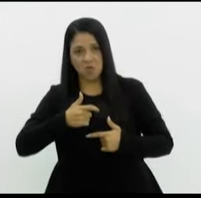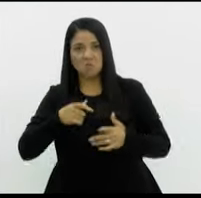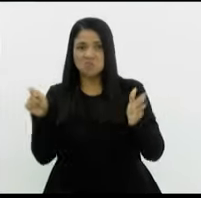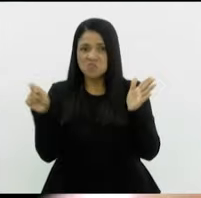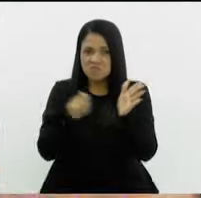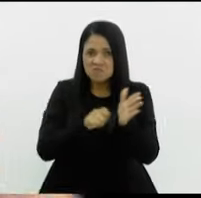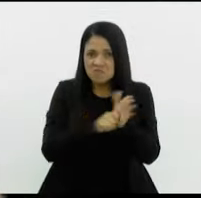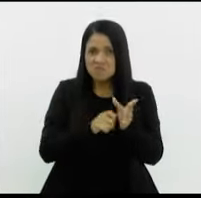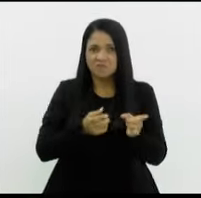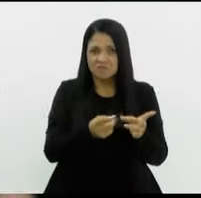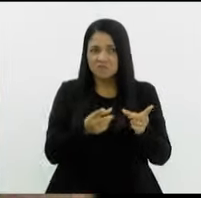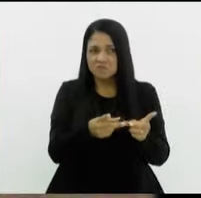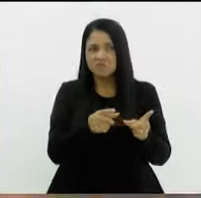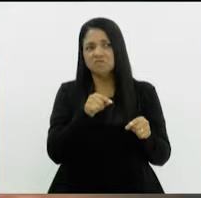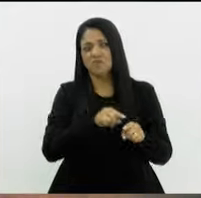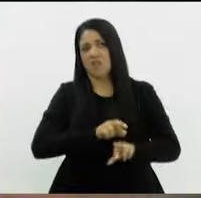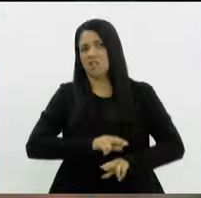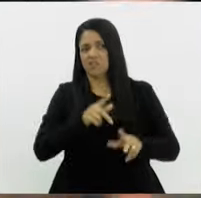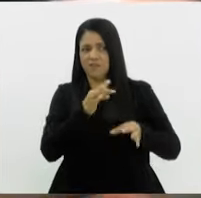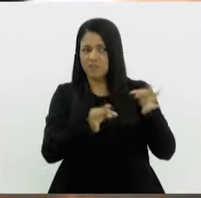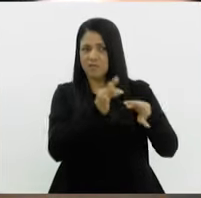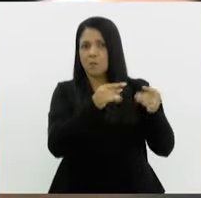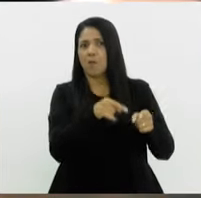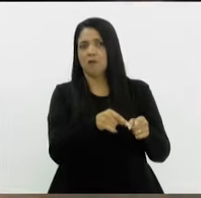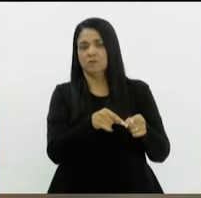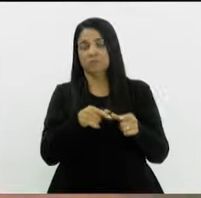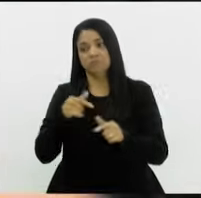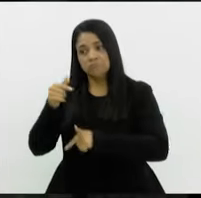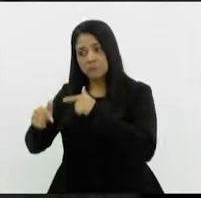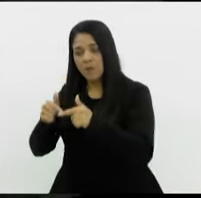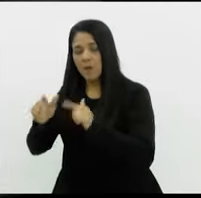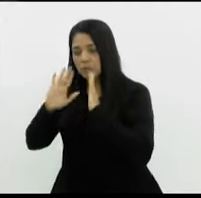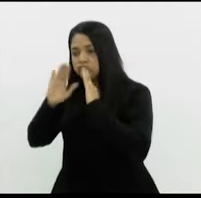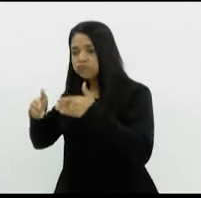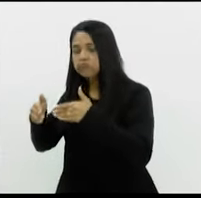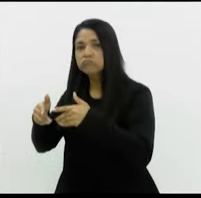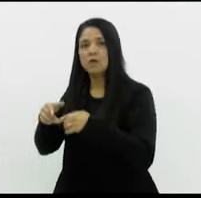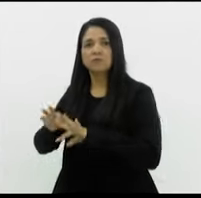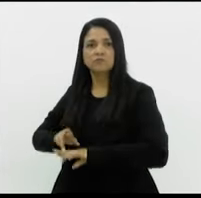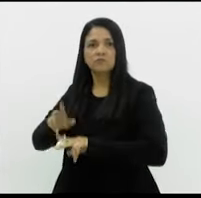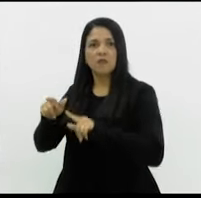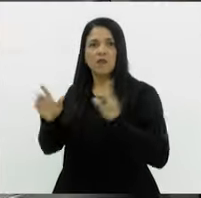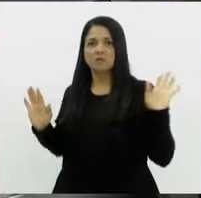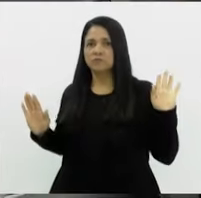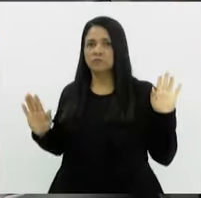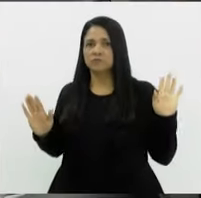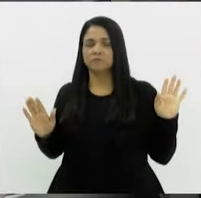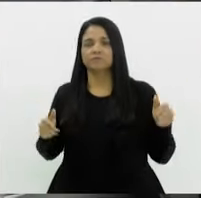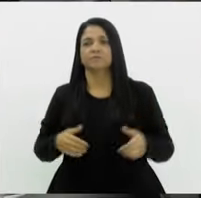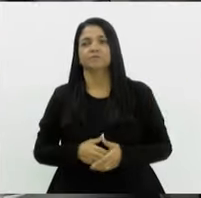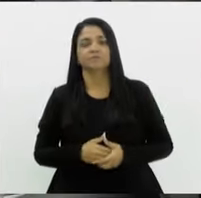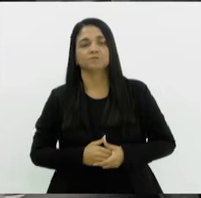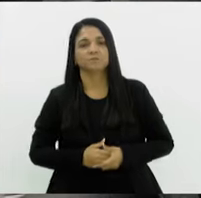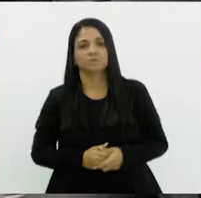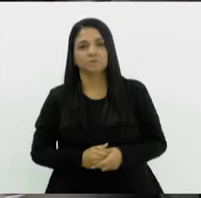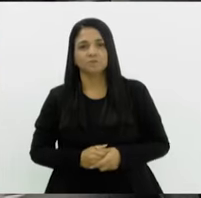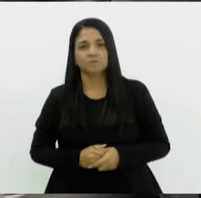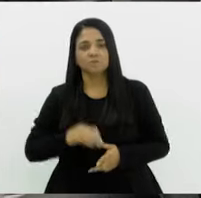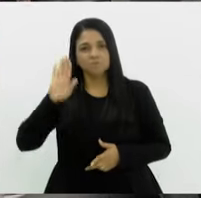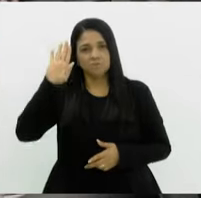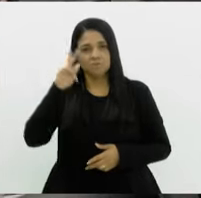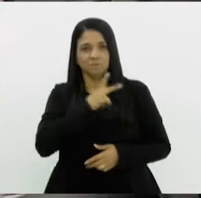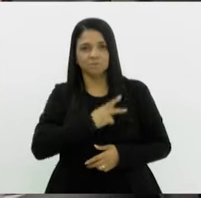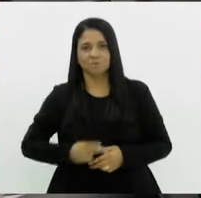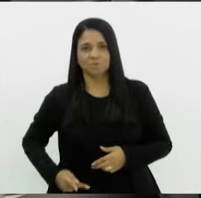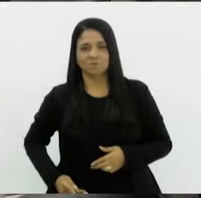ser tratado como traficante e trabalhador como trabalhador. Conselho da parte. Senhor presidente, pela